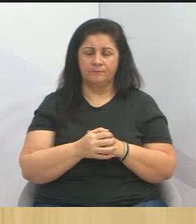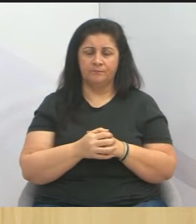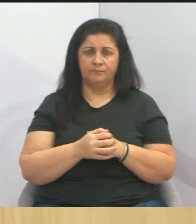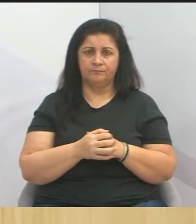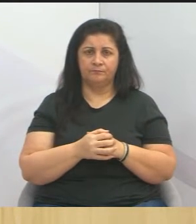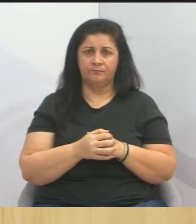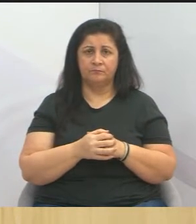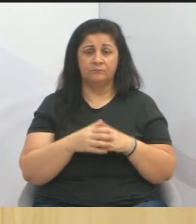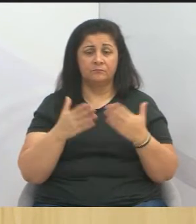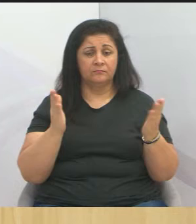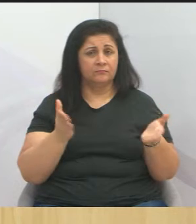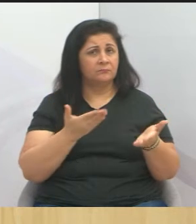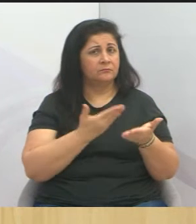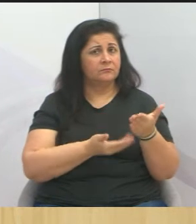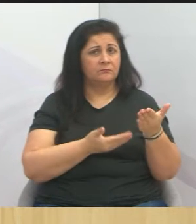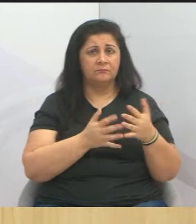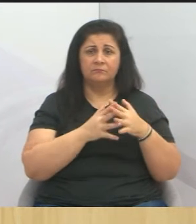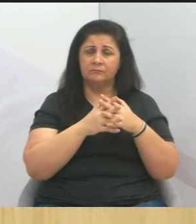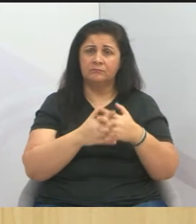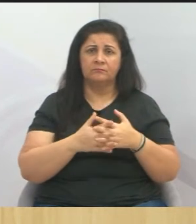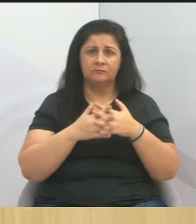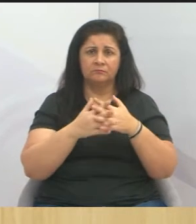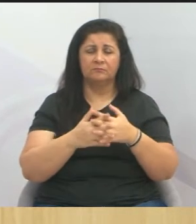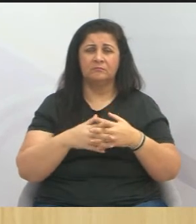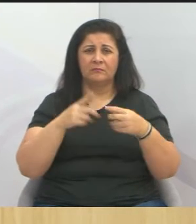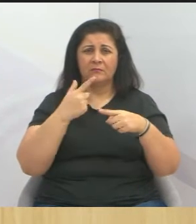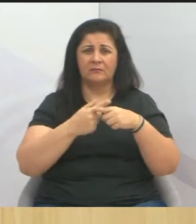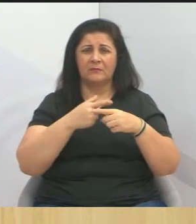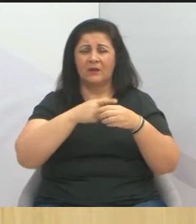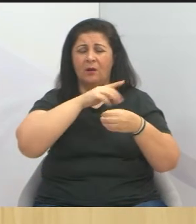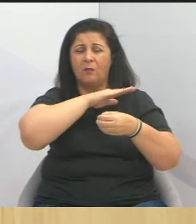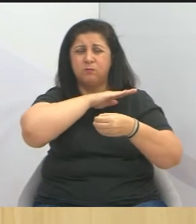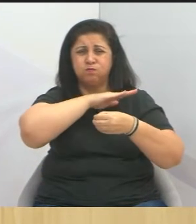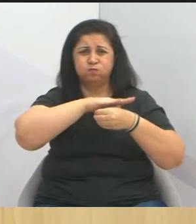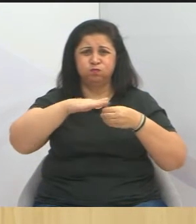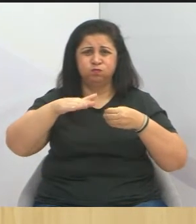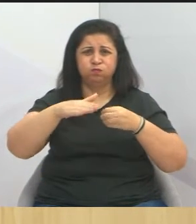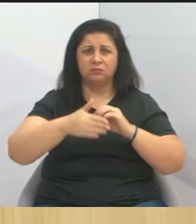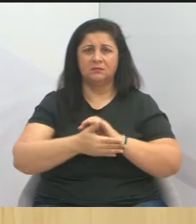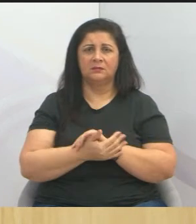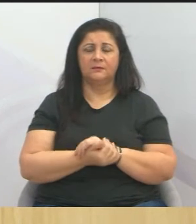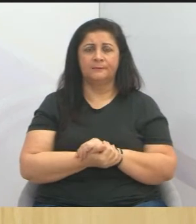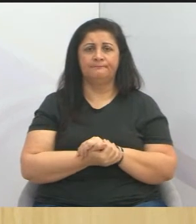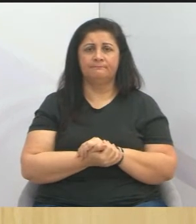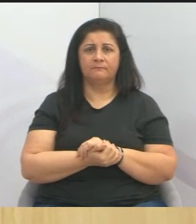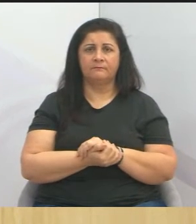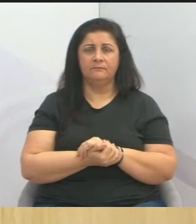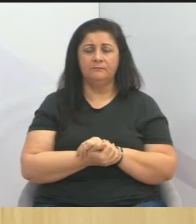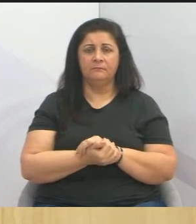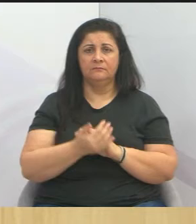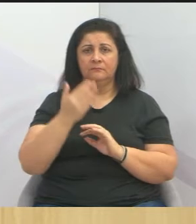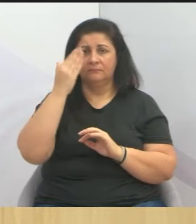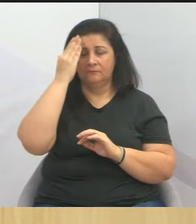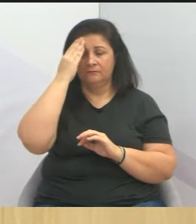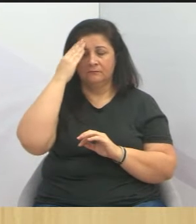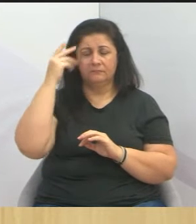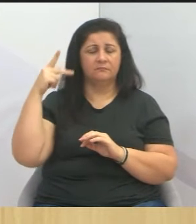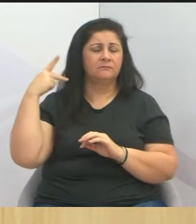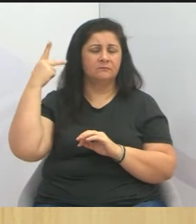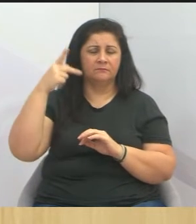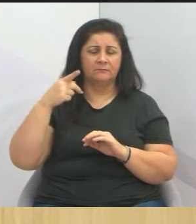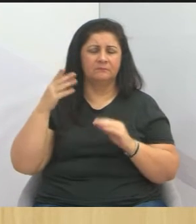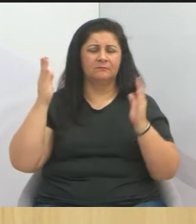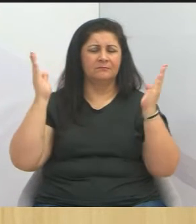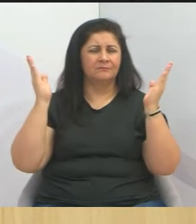vem sendo prejudicado inclusive com a superlotação ocorrida nos veículos considerando que este Vereador